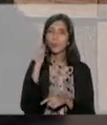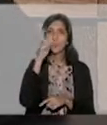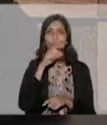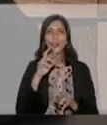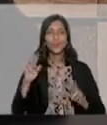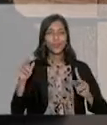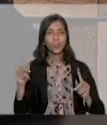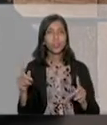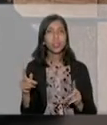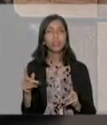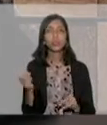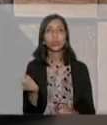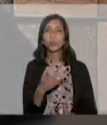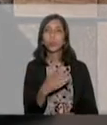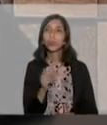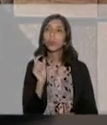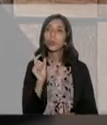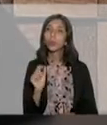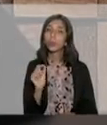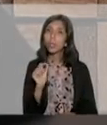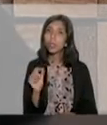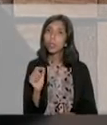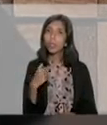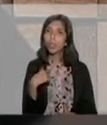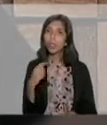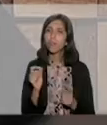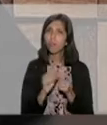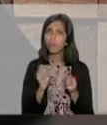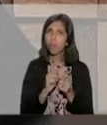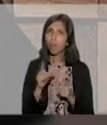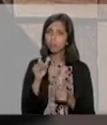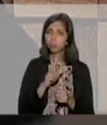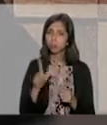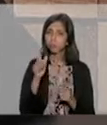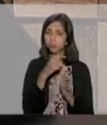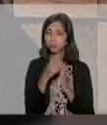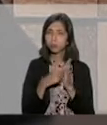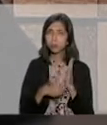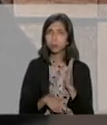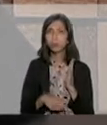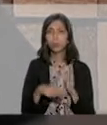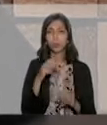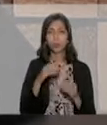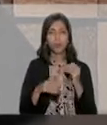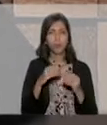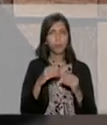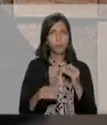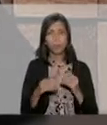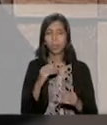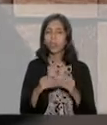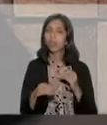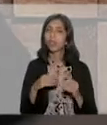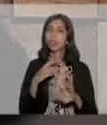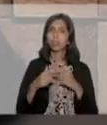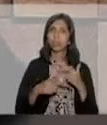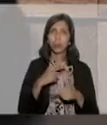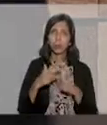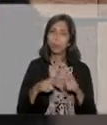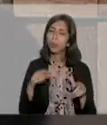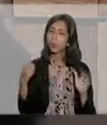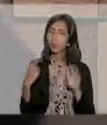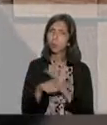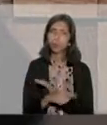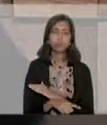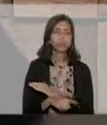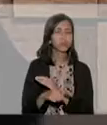novos desafios, assim. O que eu quero mesmo porque a minha obra literária, por conta, né, da obra de novelista, o